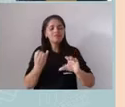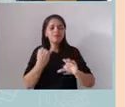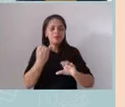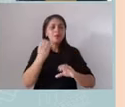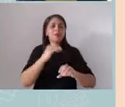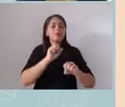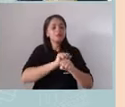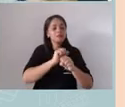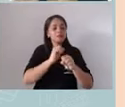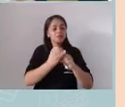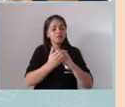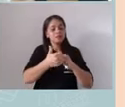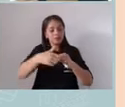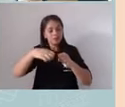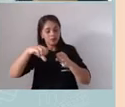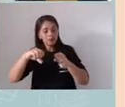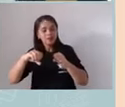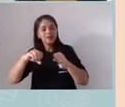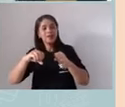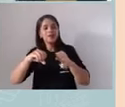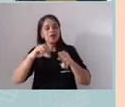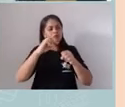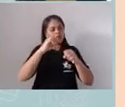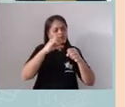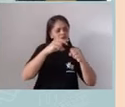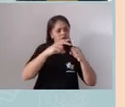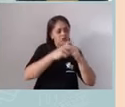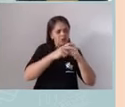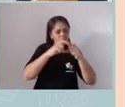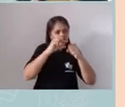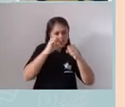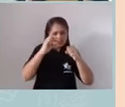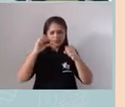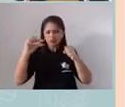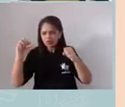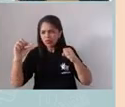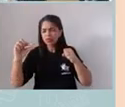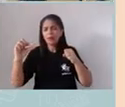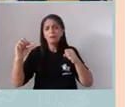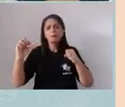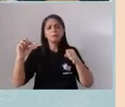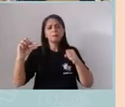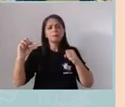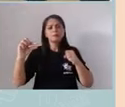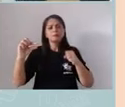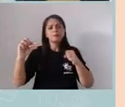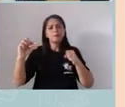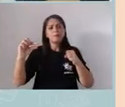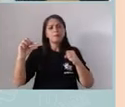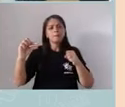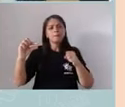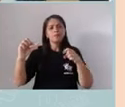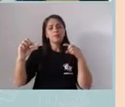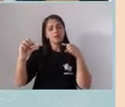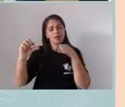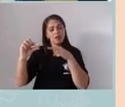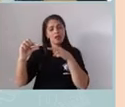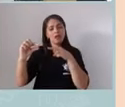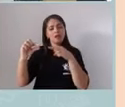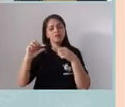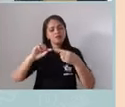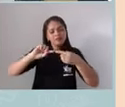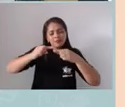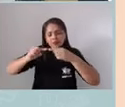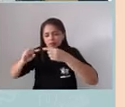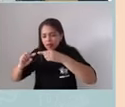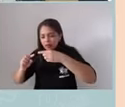é usada o fragmento lá do material genético, né, do vírus, que está relacionado à proteína